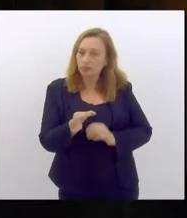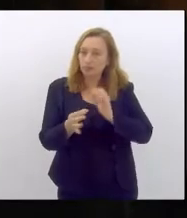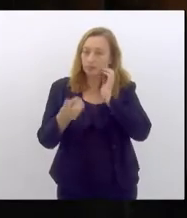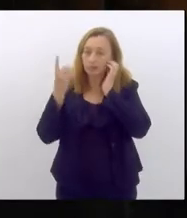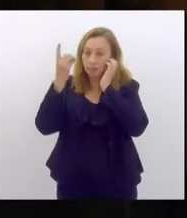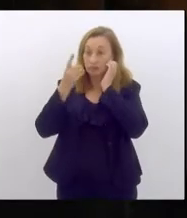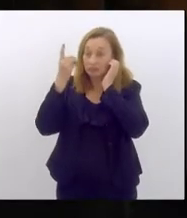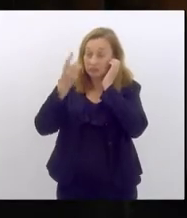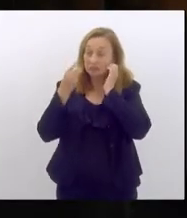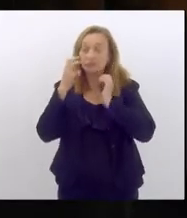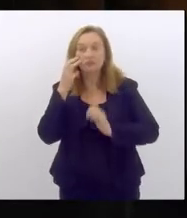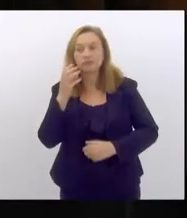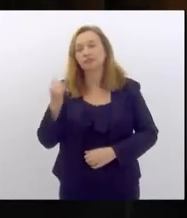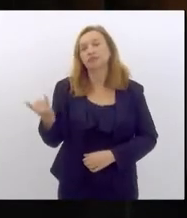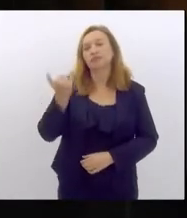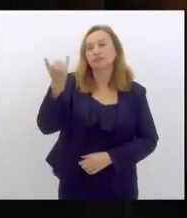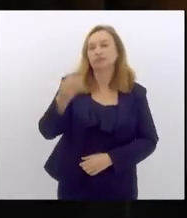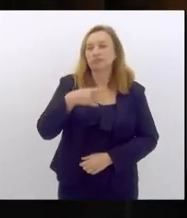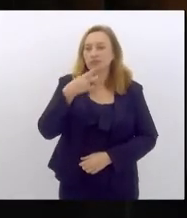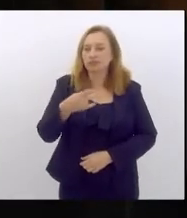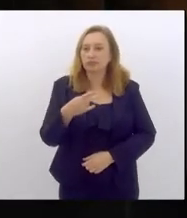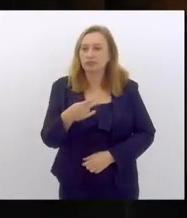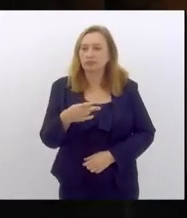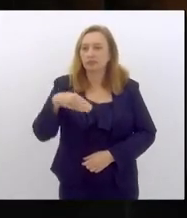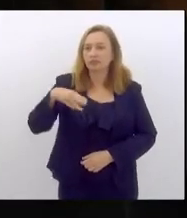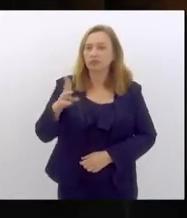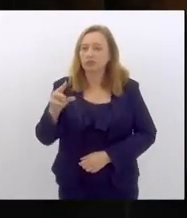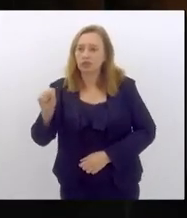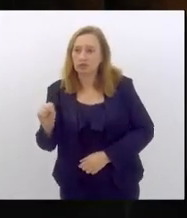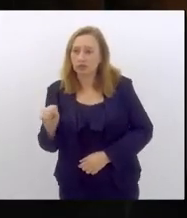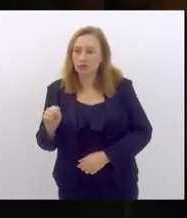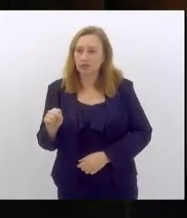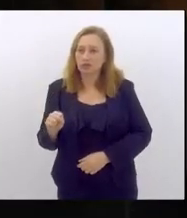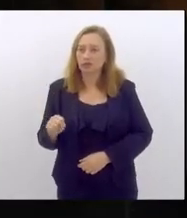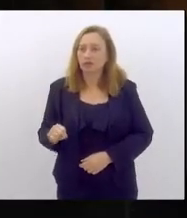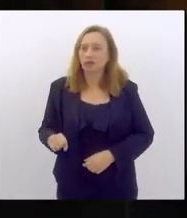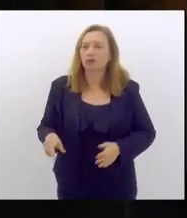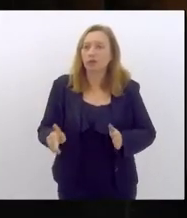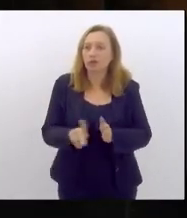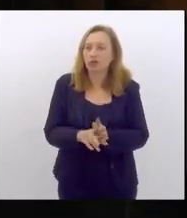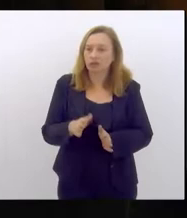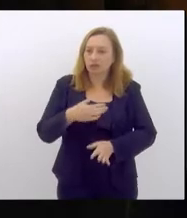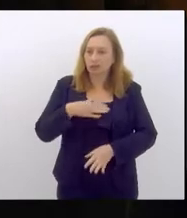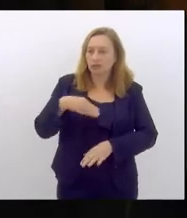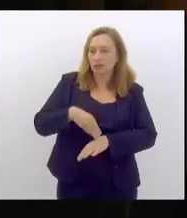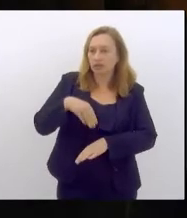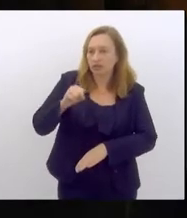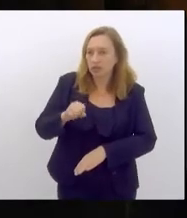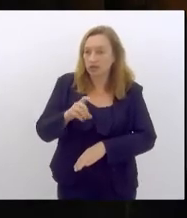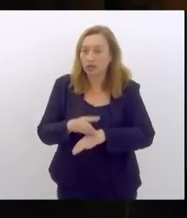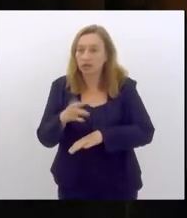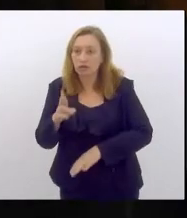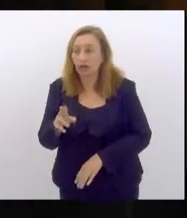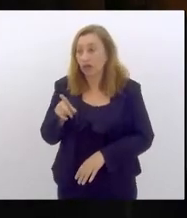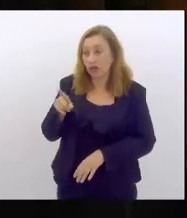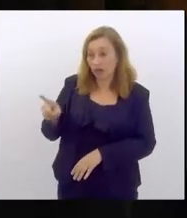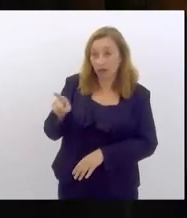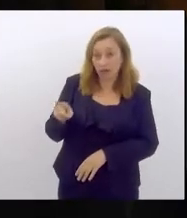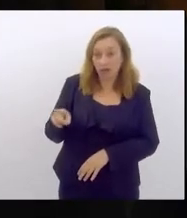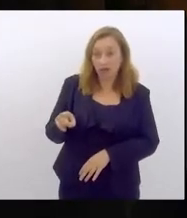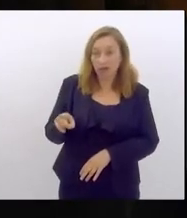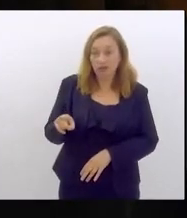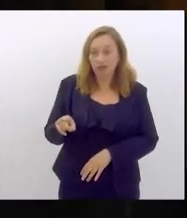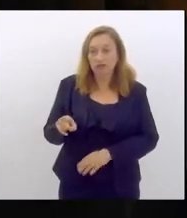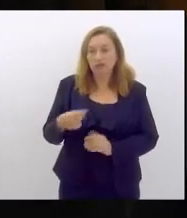deputado Valdeque, é muito importante dizer que Muniz Sodré foi da minha banca no mestrado e no doutorado, e foi ele que